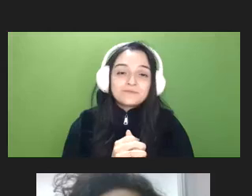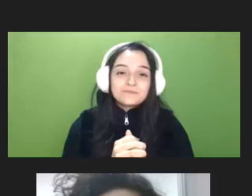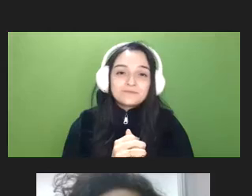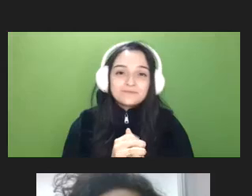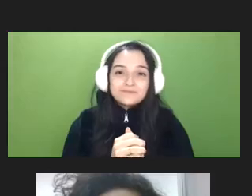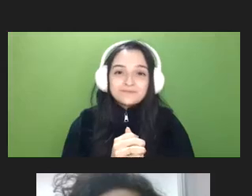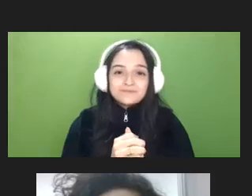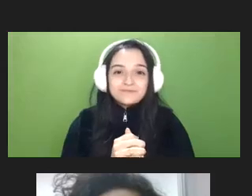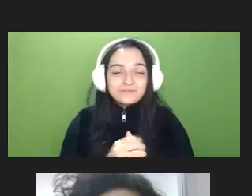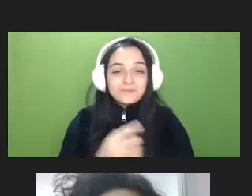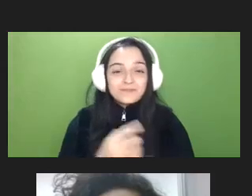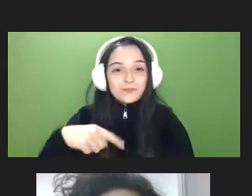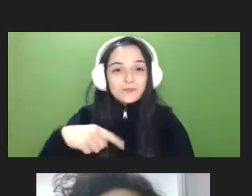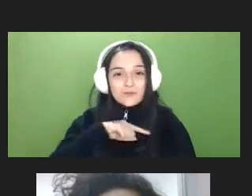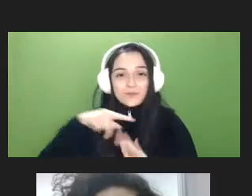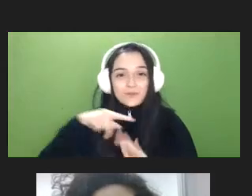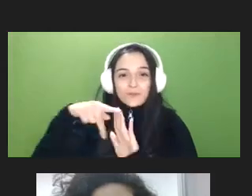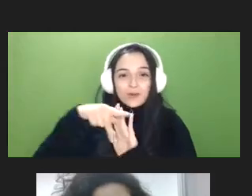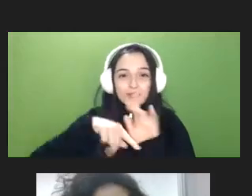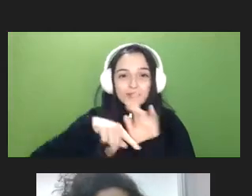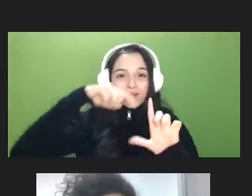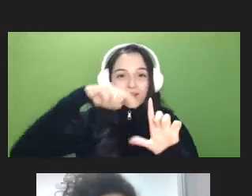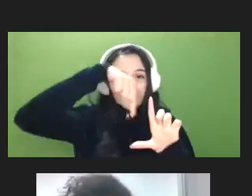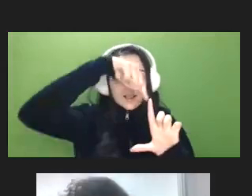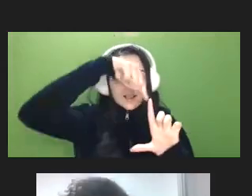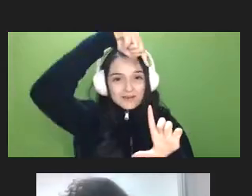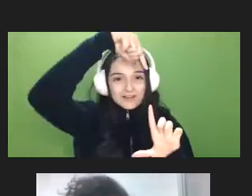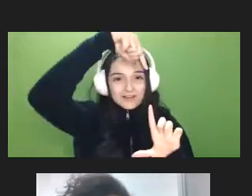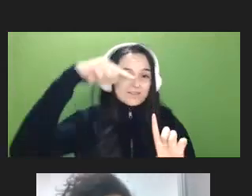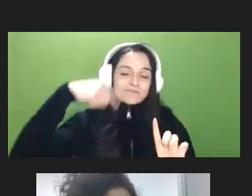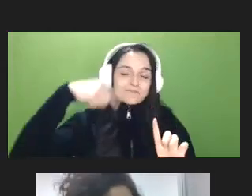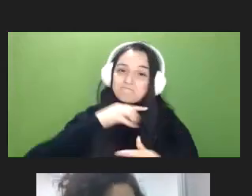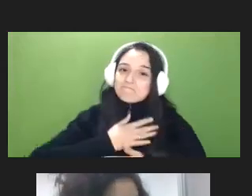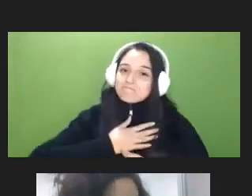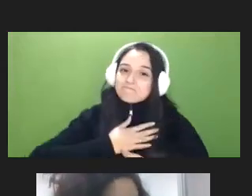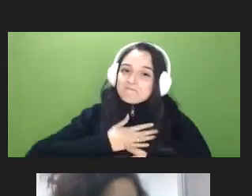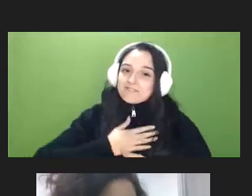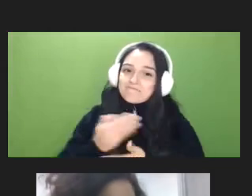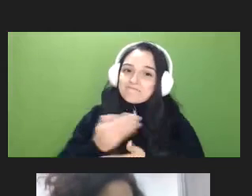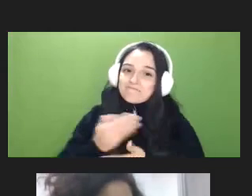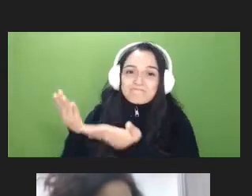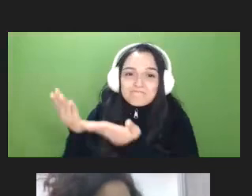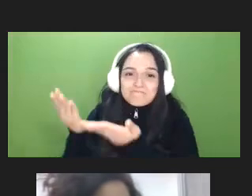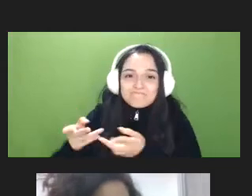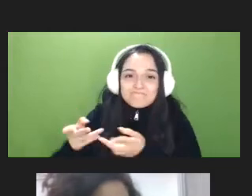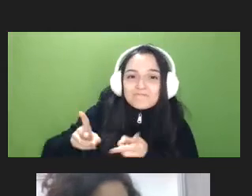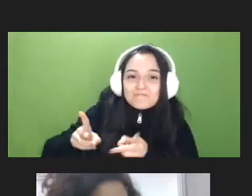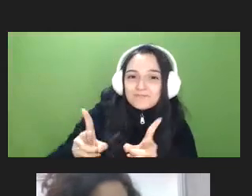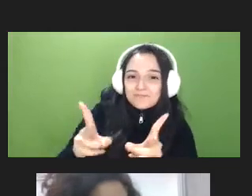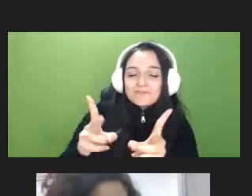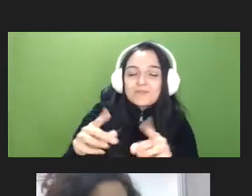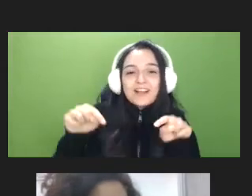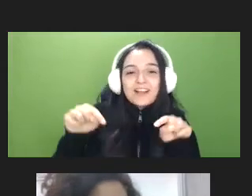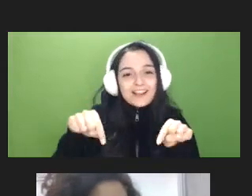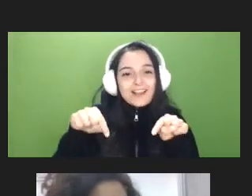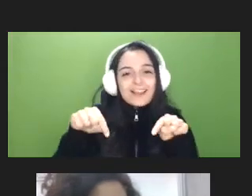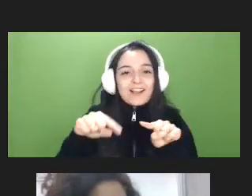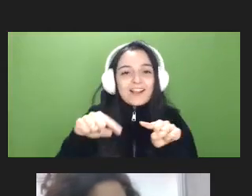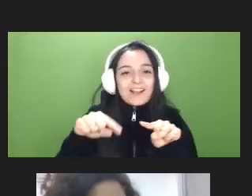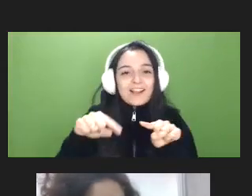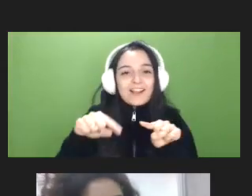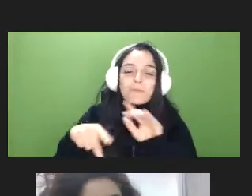do projeto Libras e Saúde, é um grande prazer poder dar continuidade nesse ciclo,